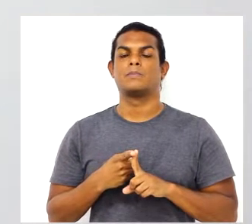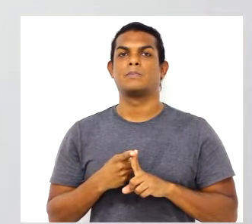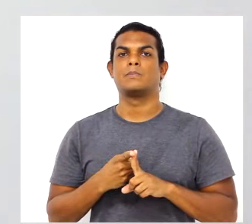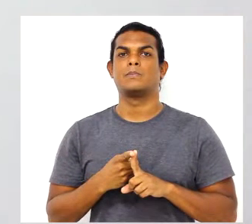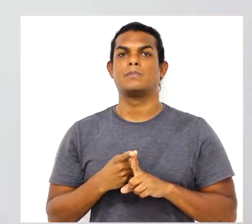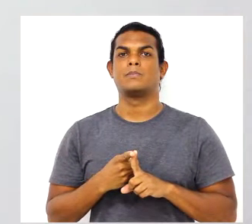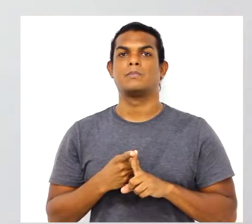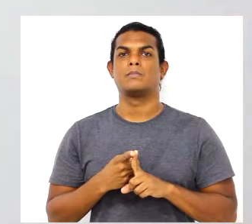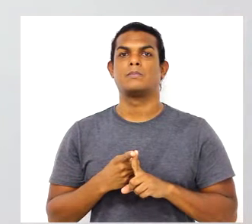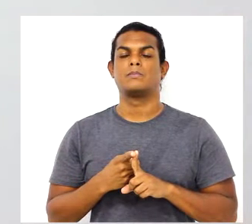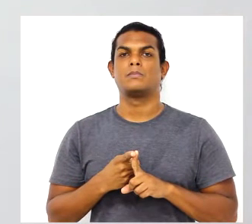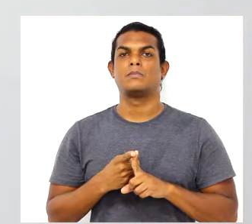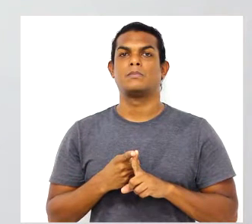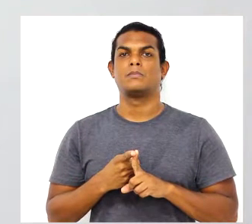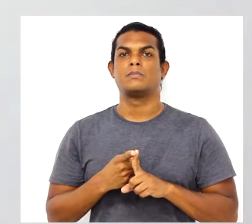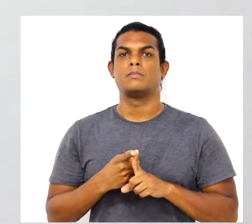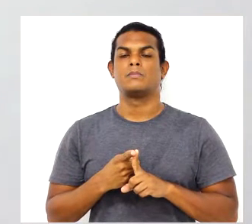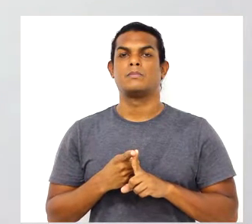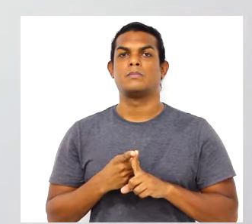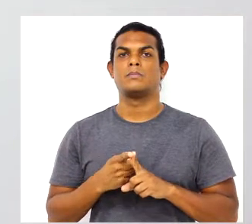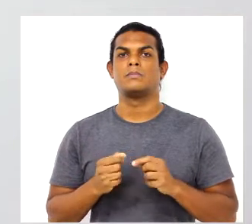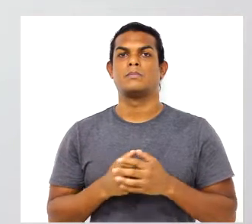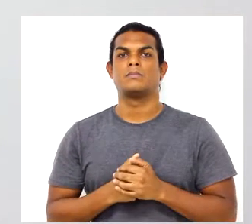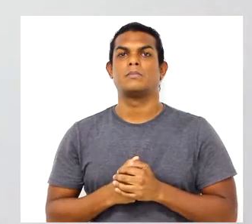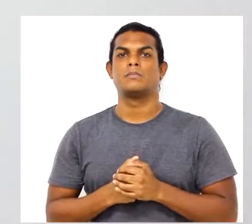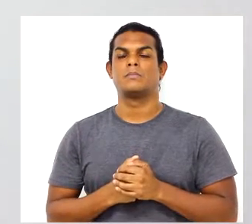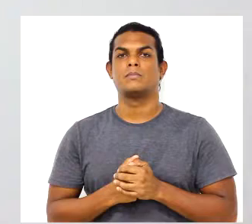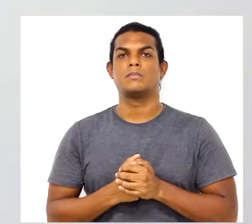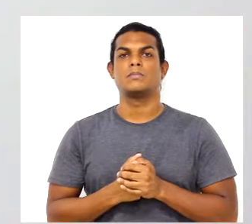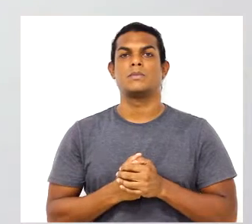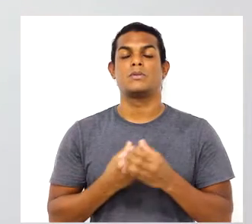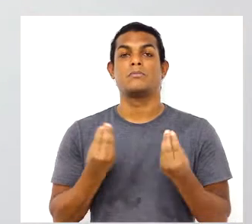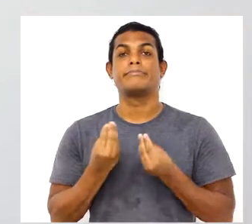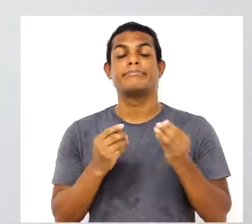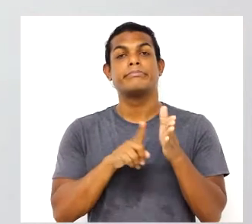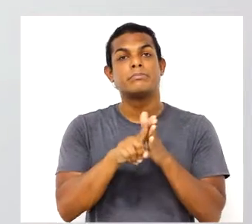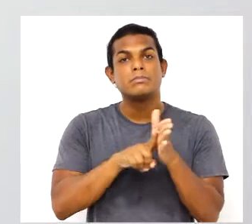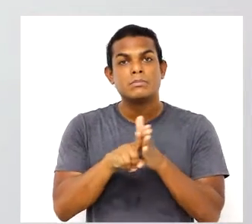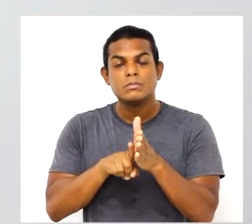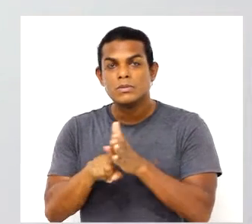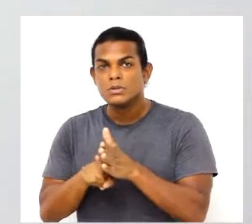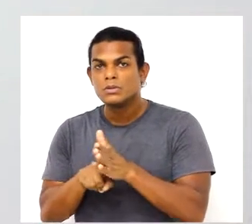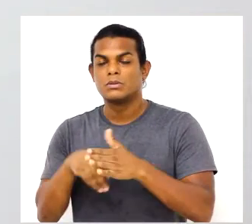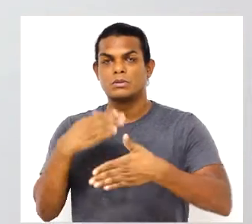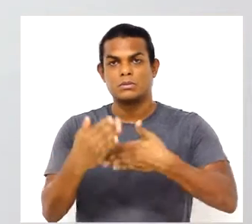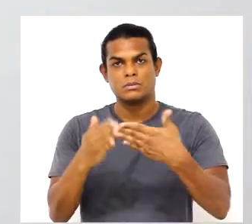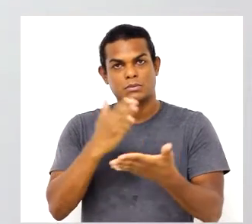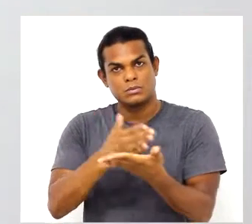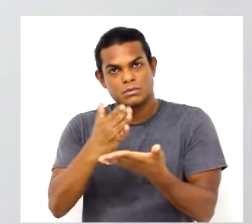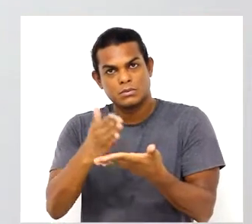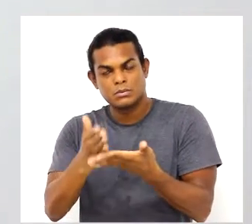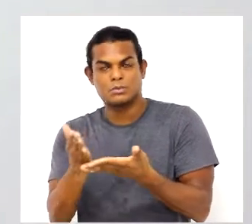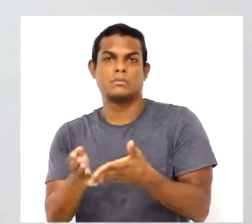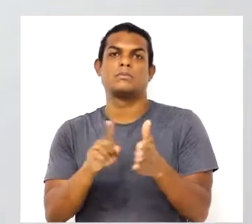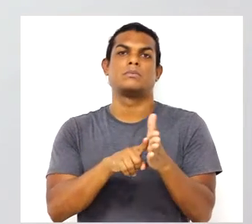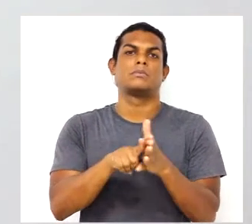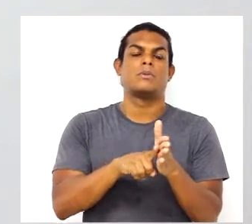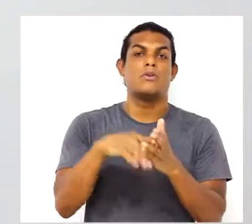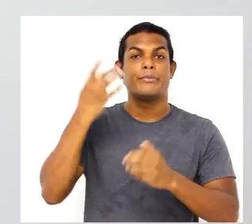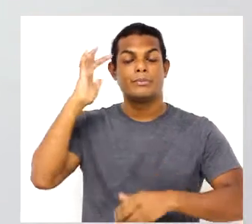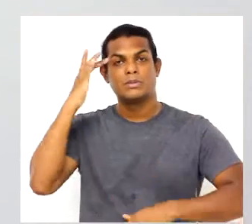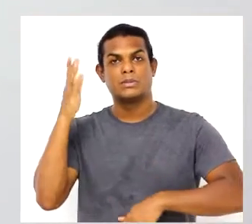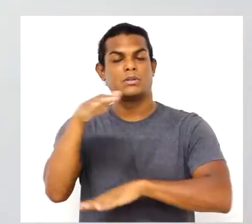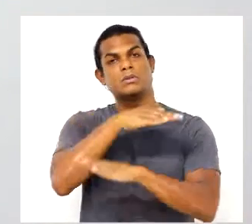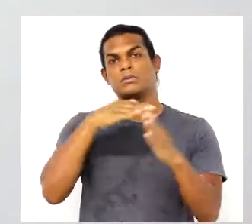a representação das etapas de uma pesquisa. Vamos imaginar que toda